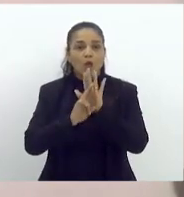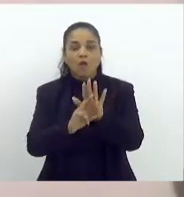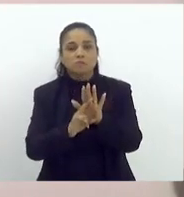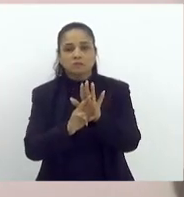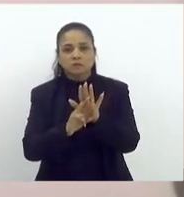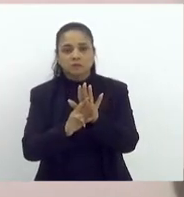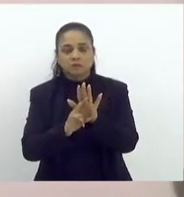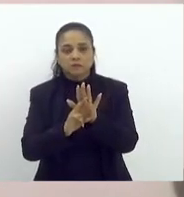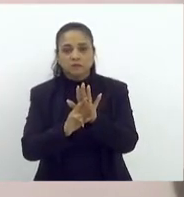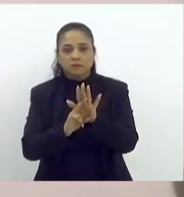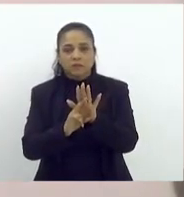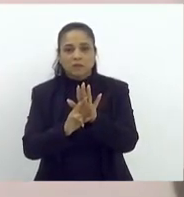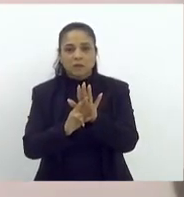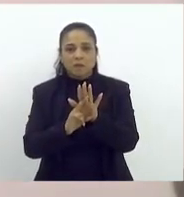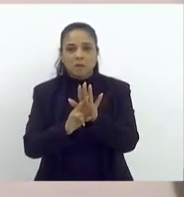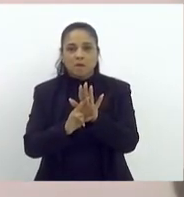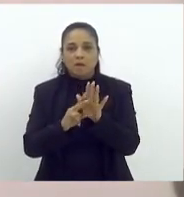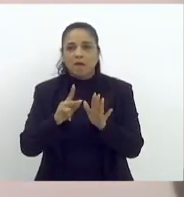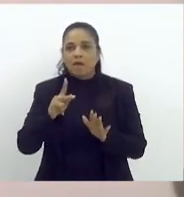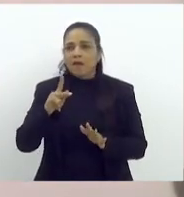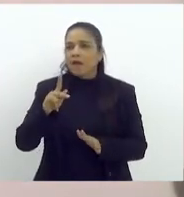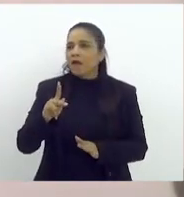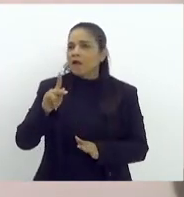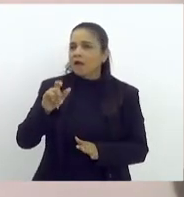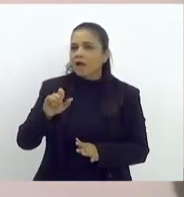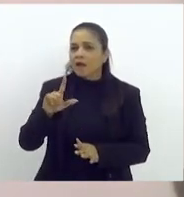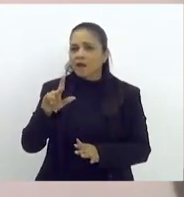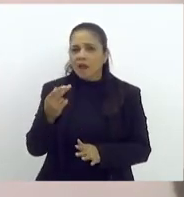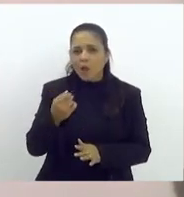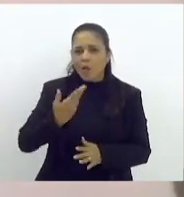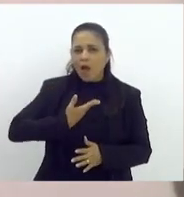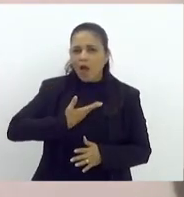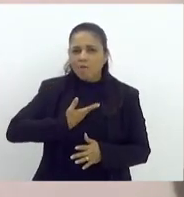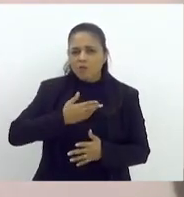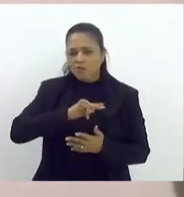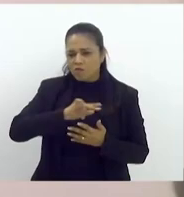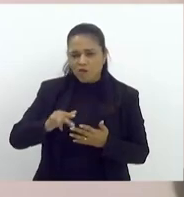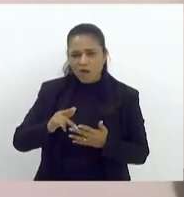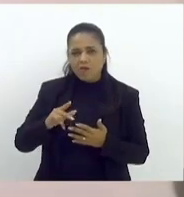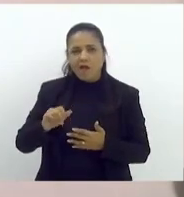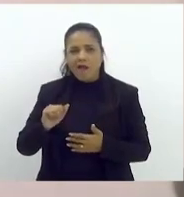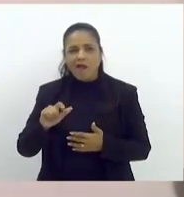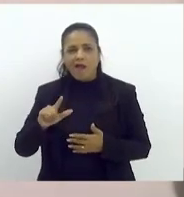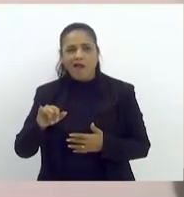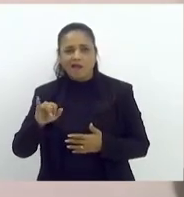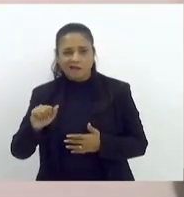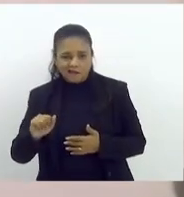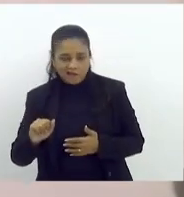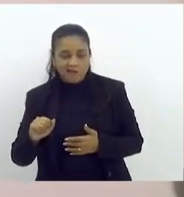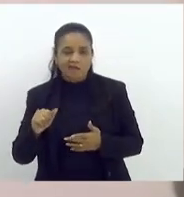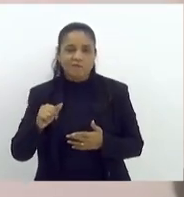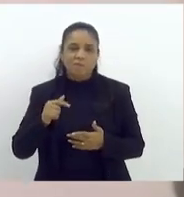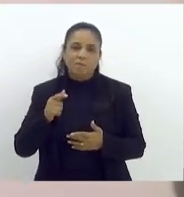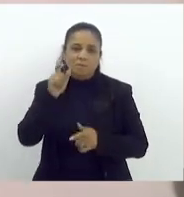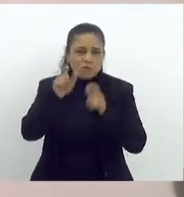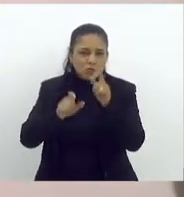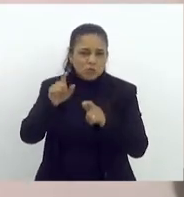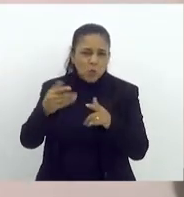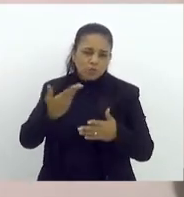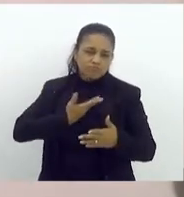por estar Pluto ali talher por estar ali Ayla pessoas que